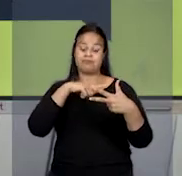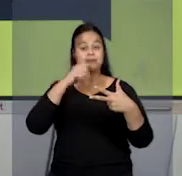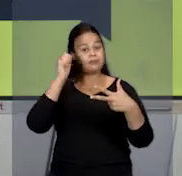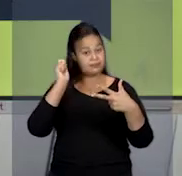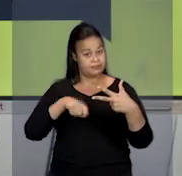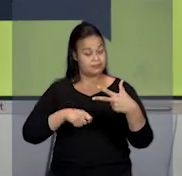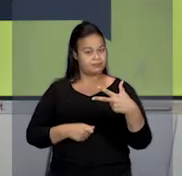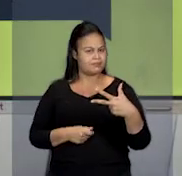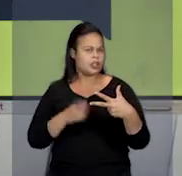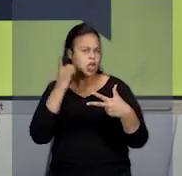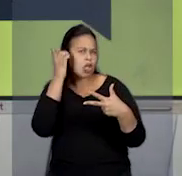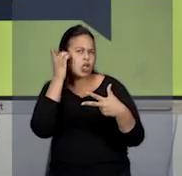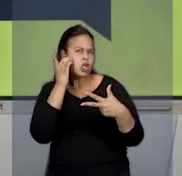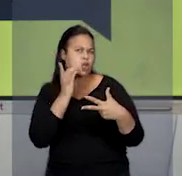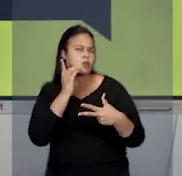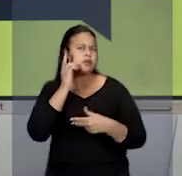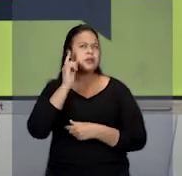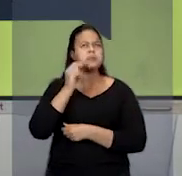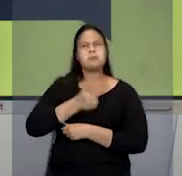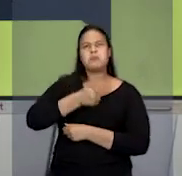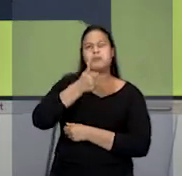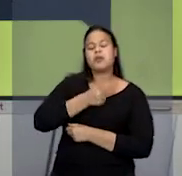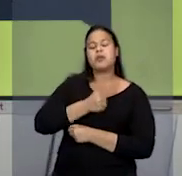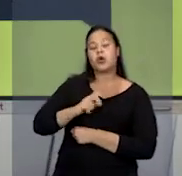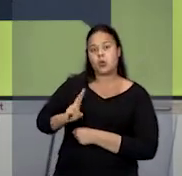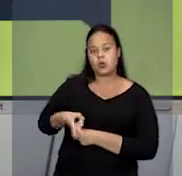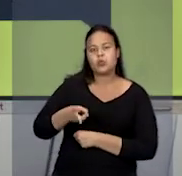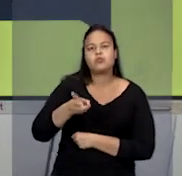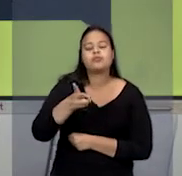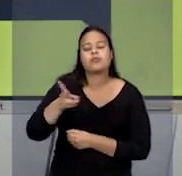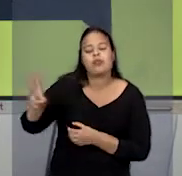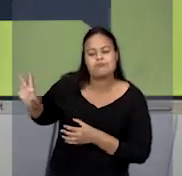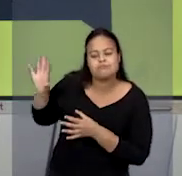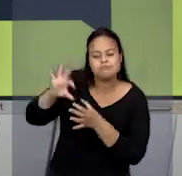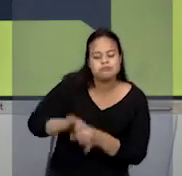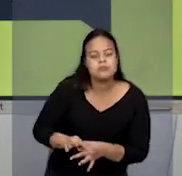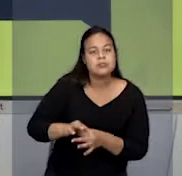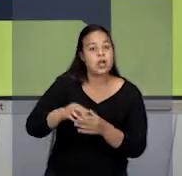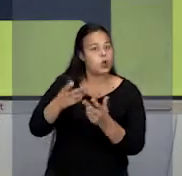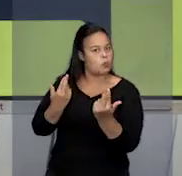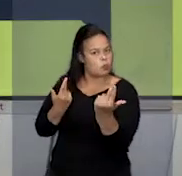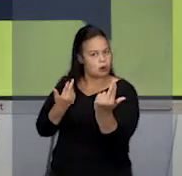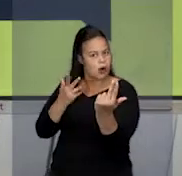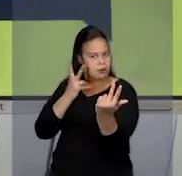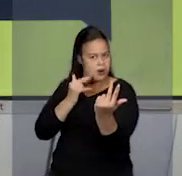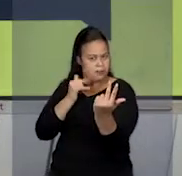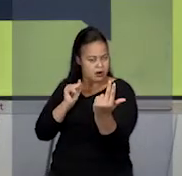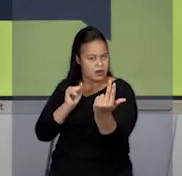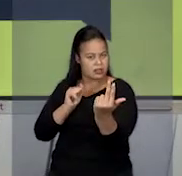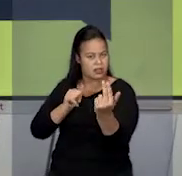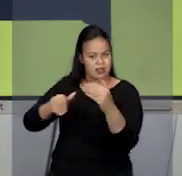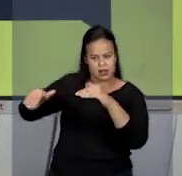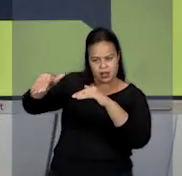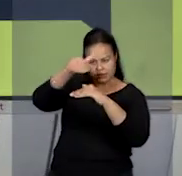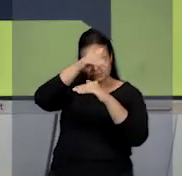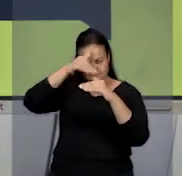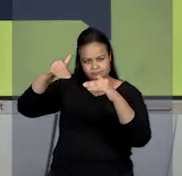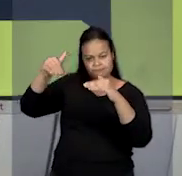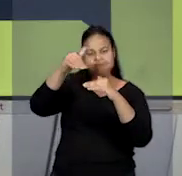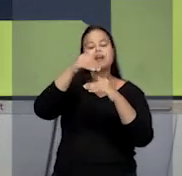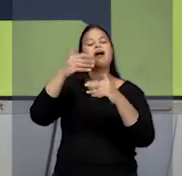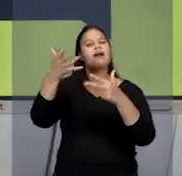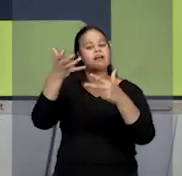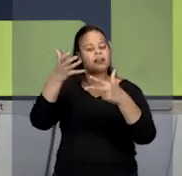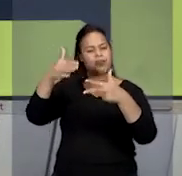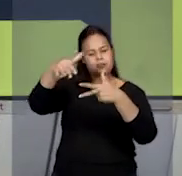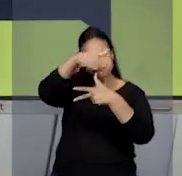Como Dom Pedro I ele queria manter o poder que o pai dele tinha, ele queria ter um poder sobre os outros 3. Então ele